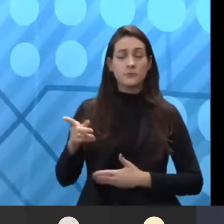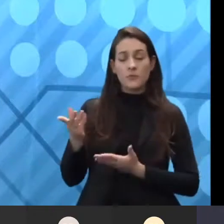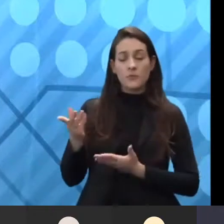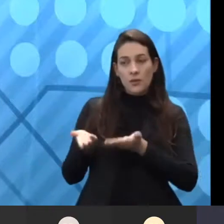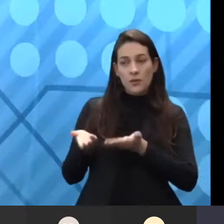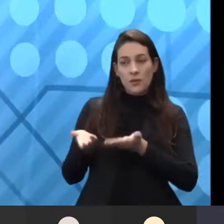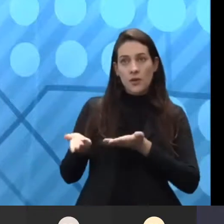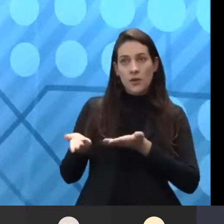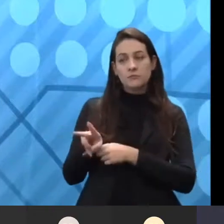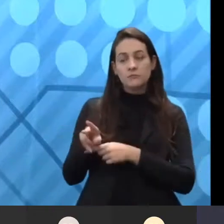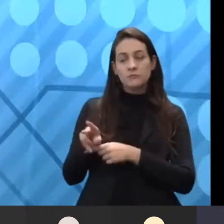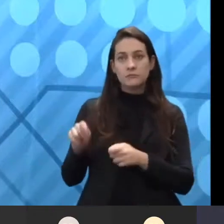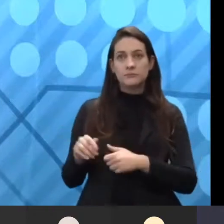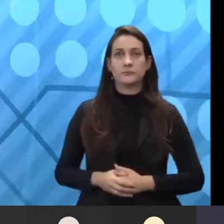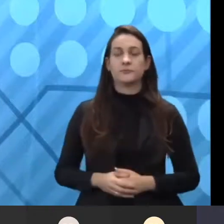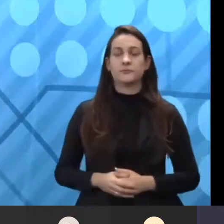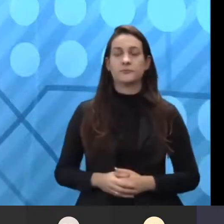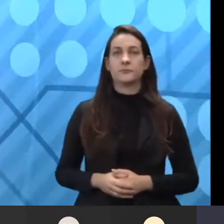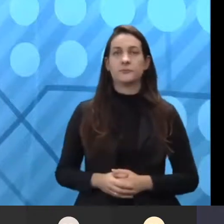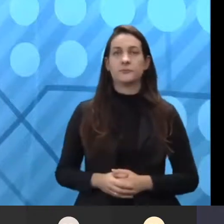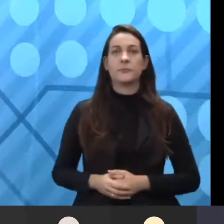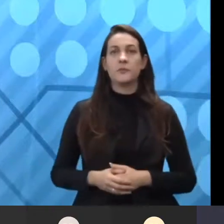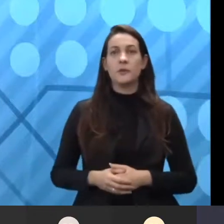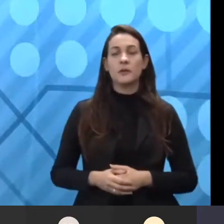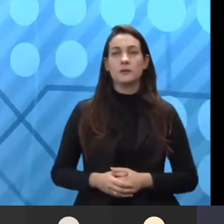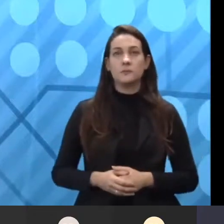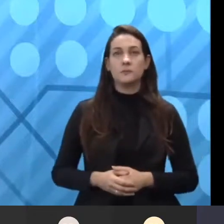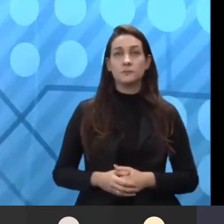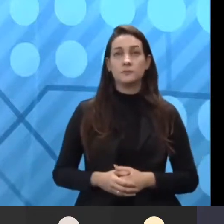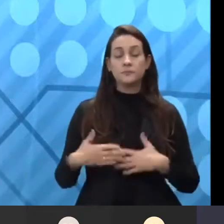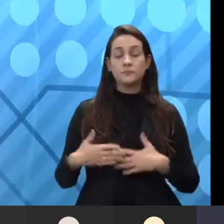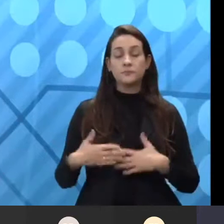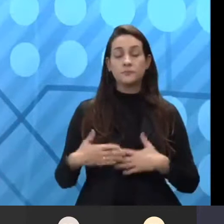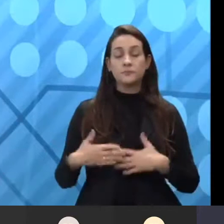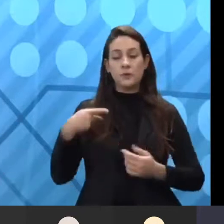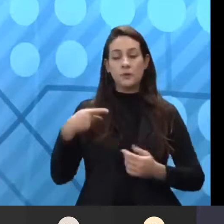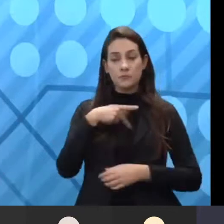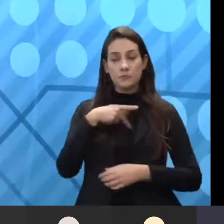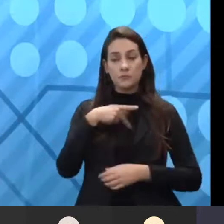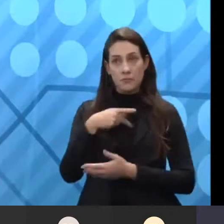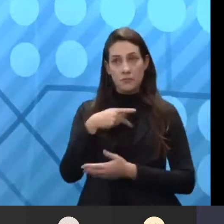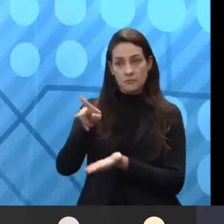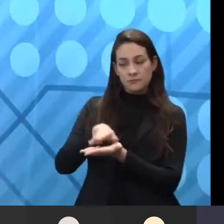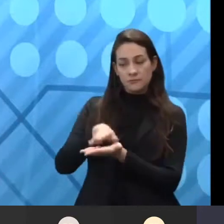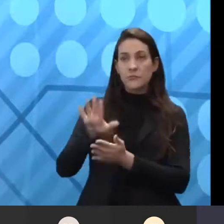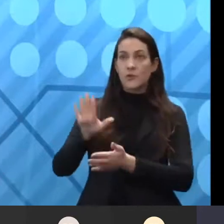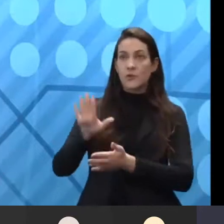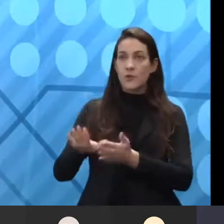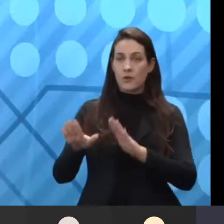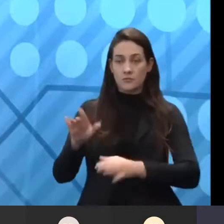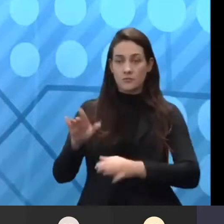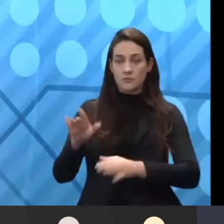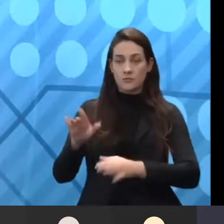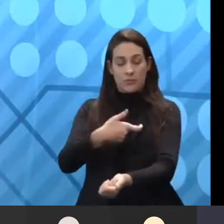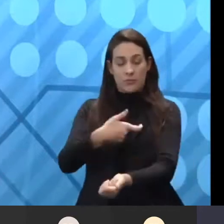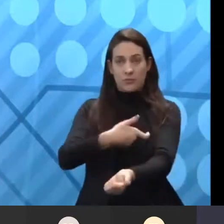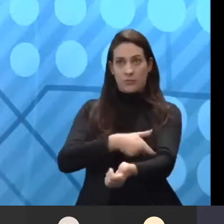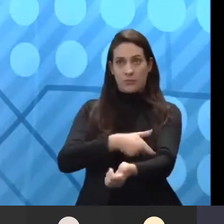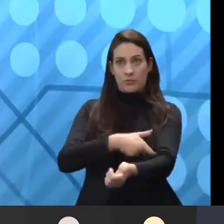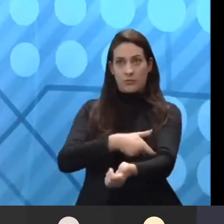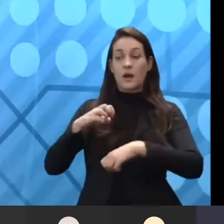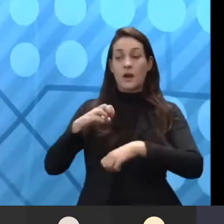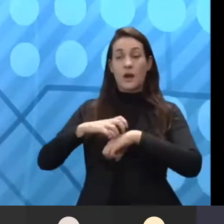da comunidade quanto um paciente a nível hospitalar. E quando nós temos pacientes que estão internados, que têm alguma infecção e